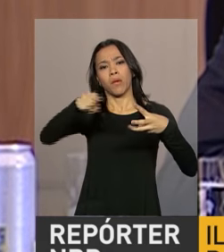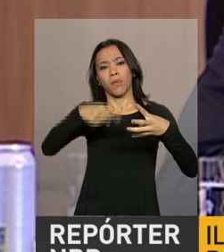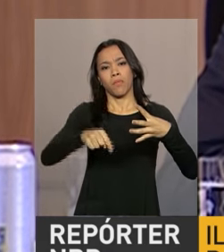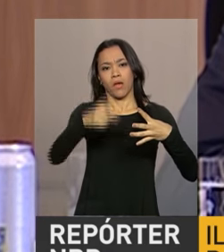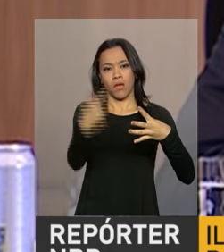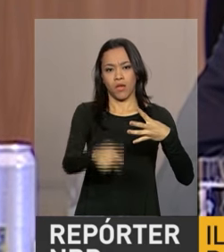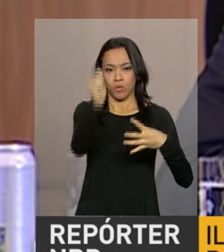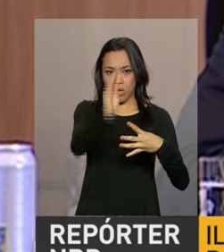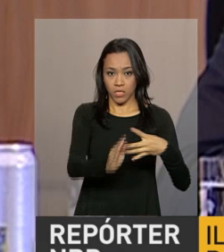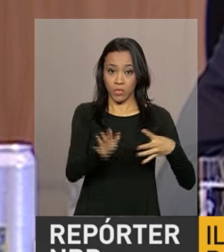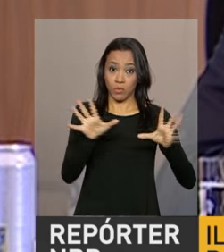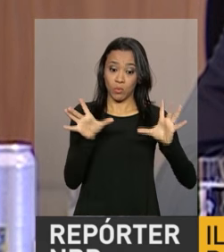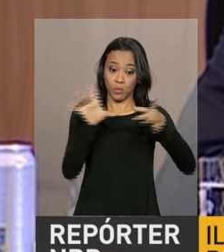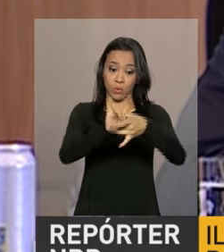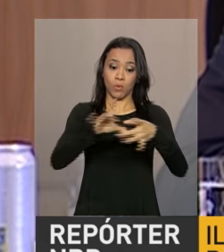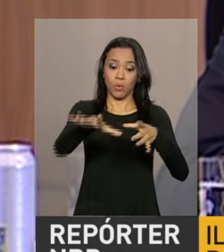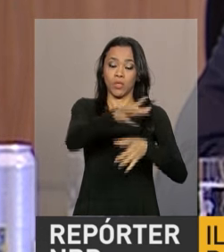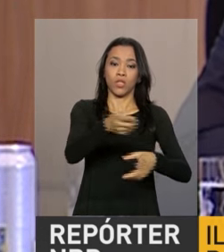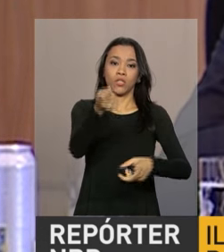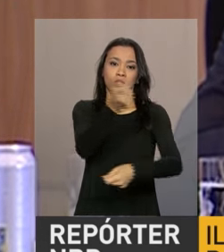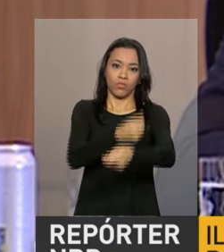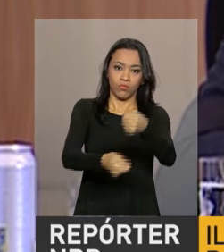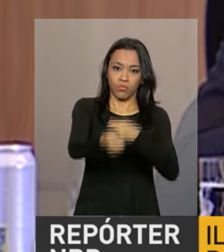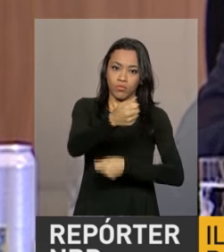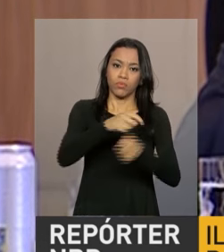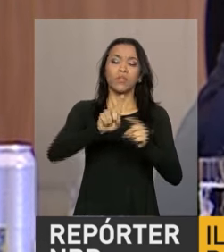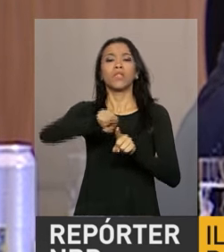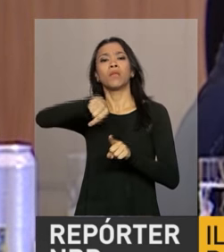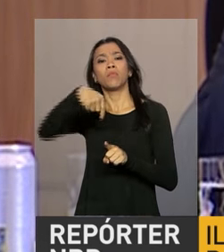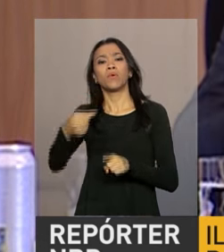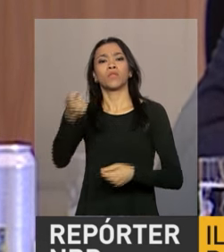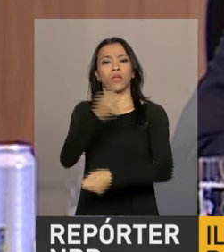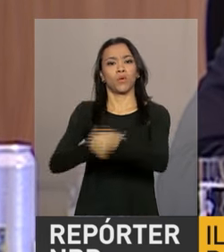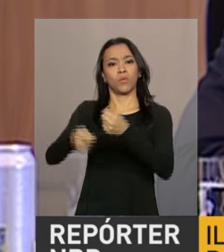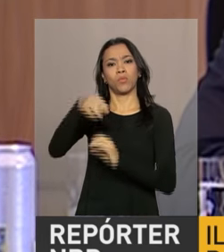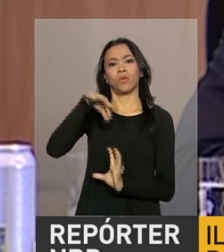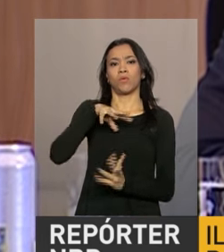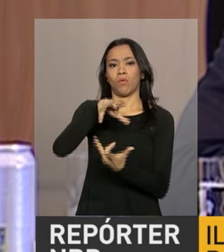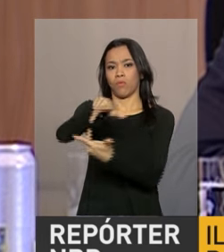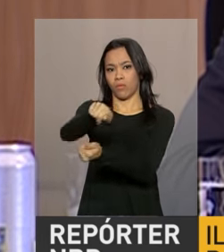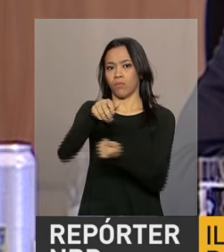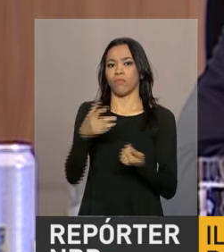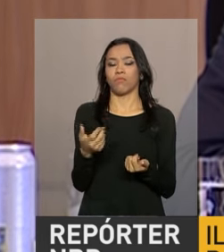monetária, e depois vou falar da economia global, em especial do Brexit.